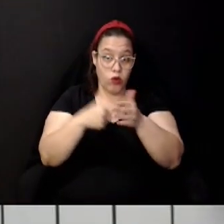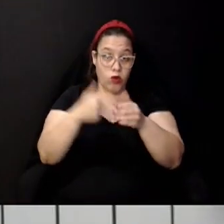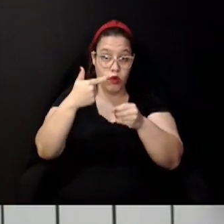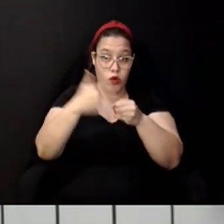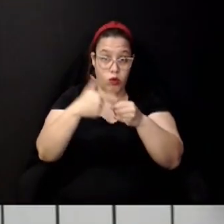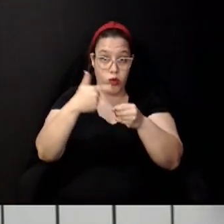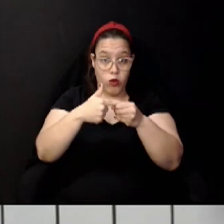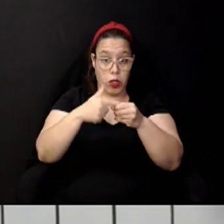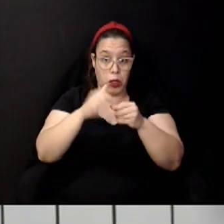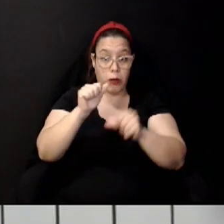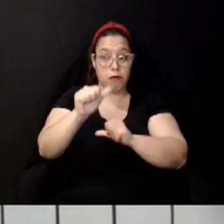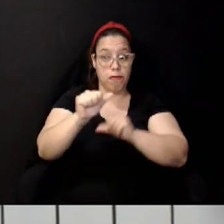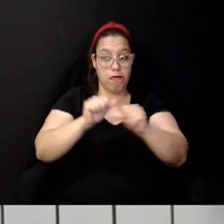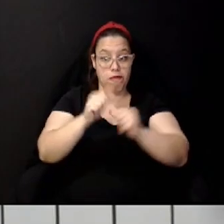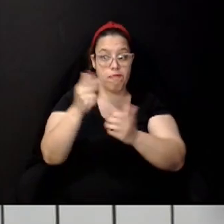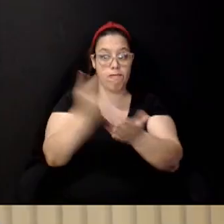Adulterados.